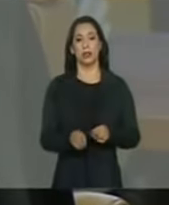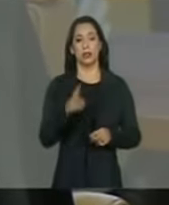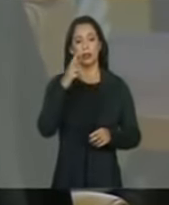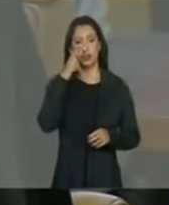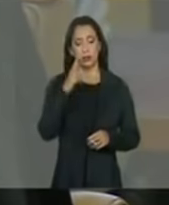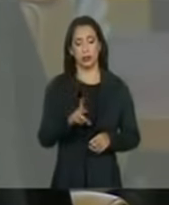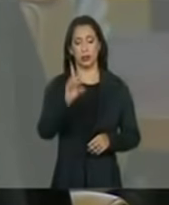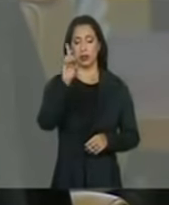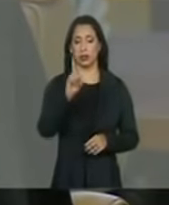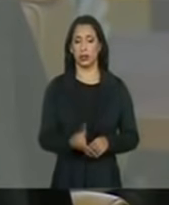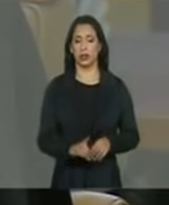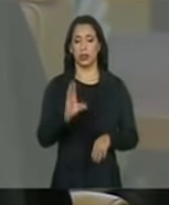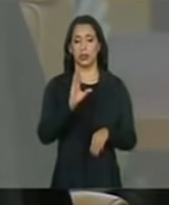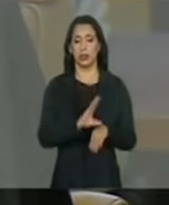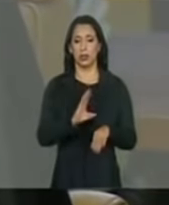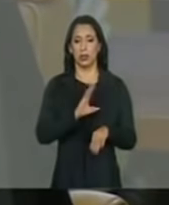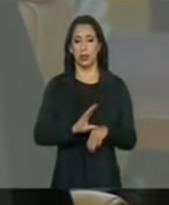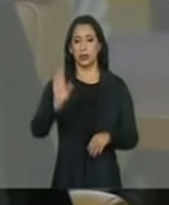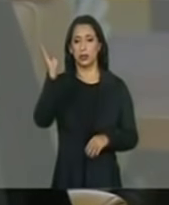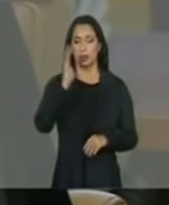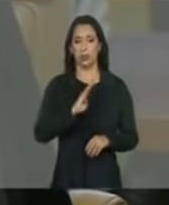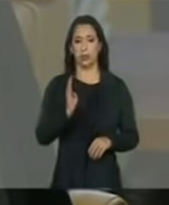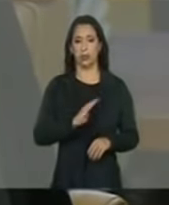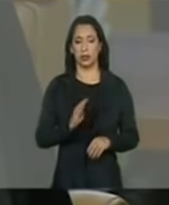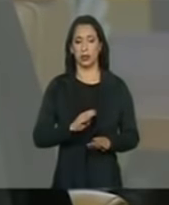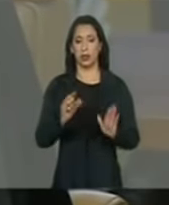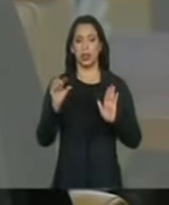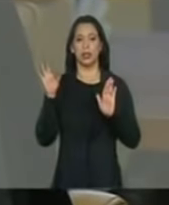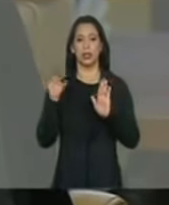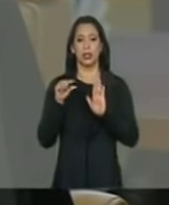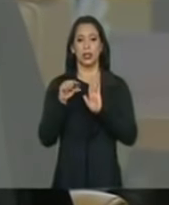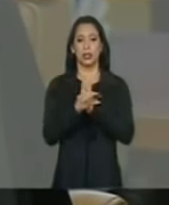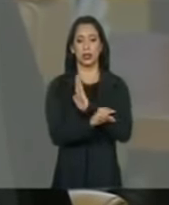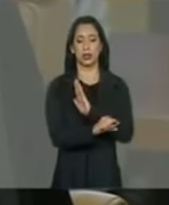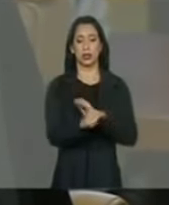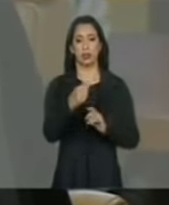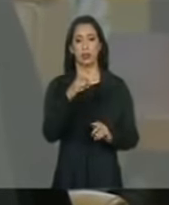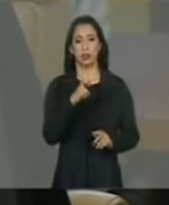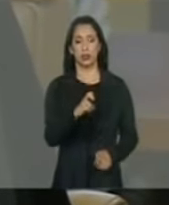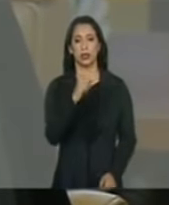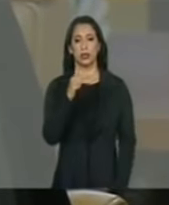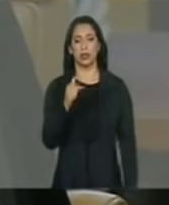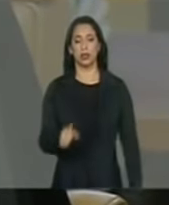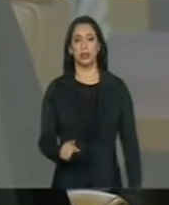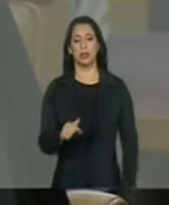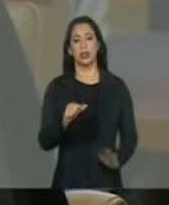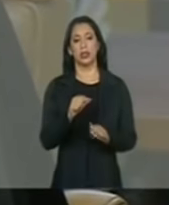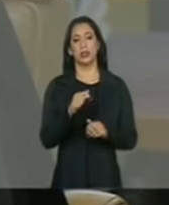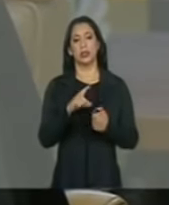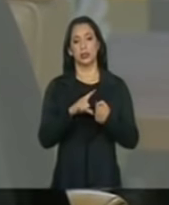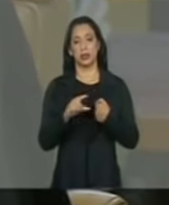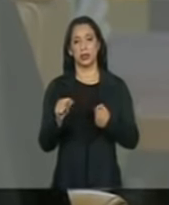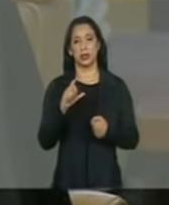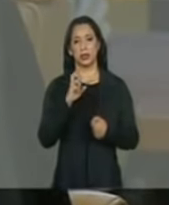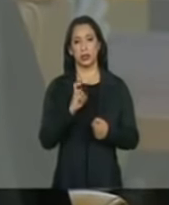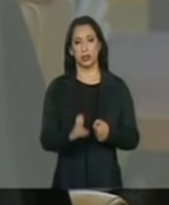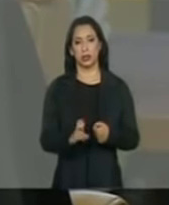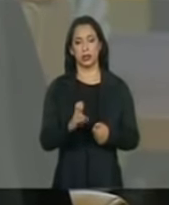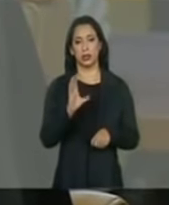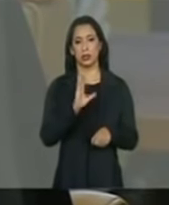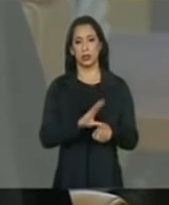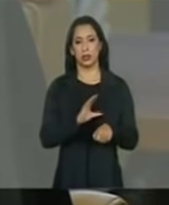constitucional positivo brasileiro no inciso 57 do artigo 5º da canção da república